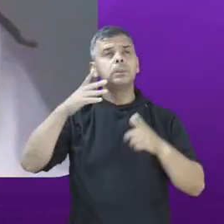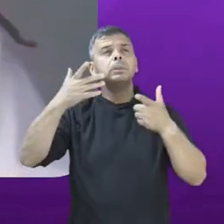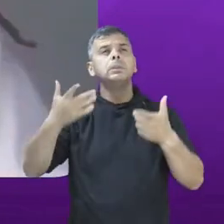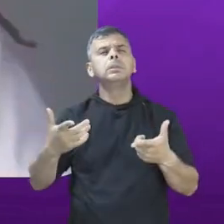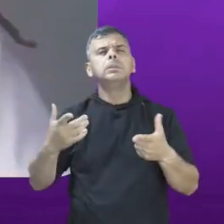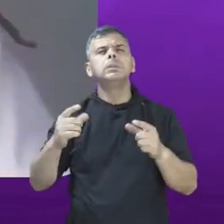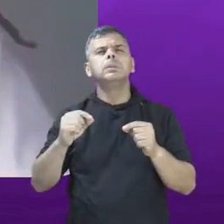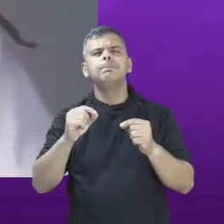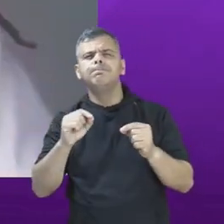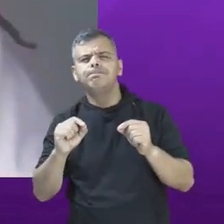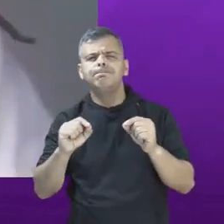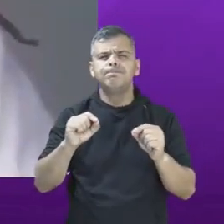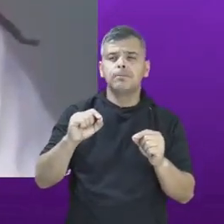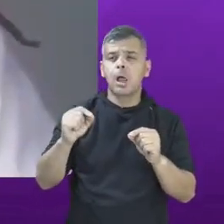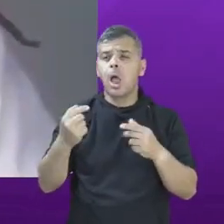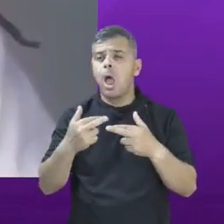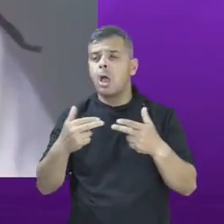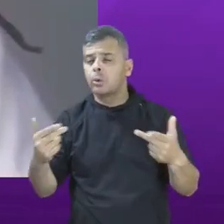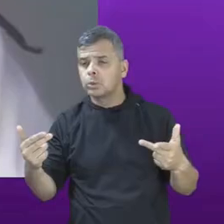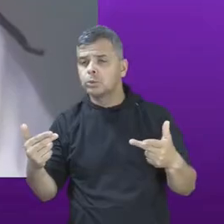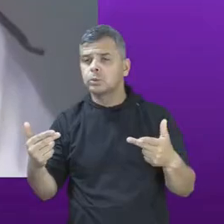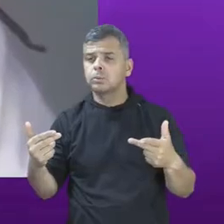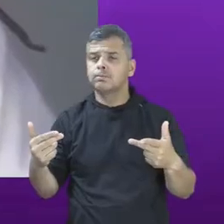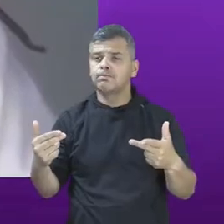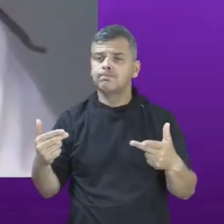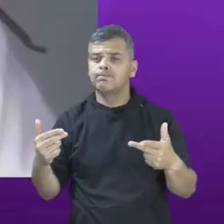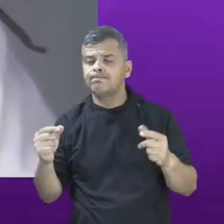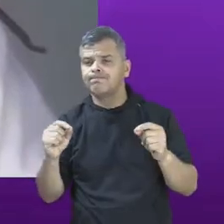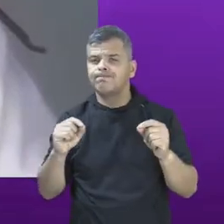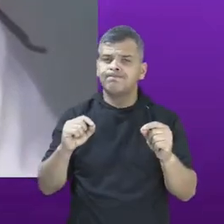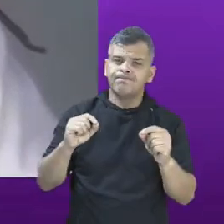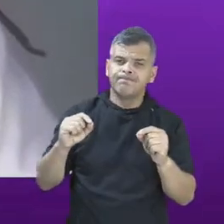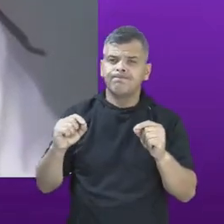a partir de algumas outras